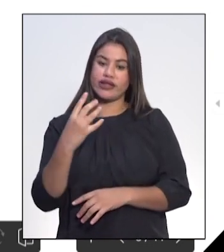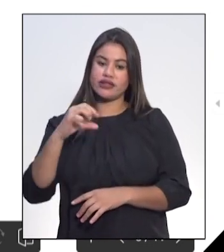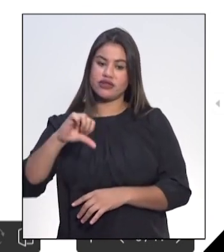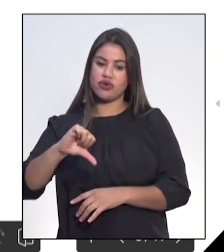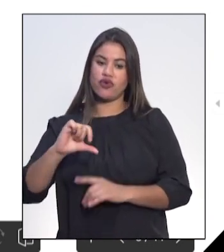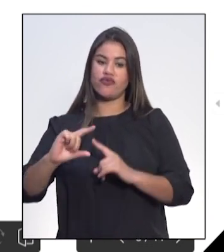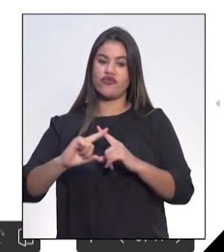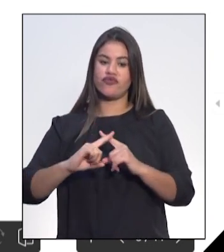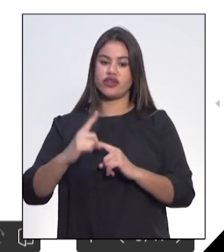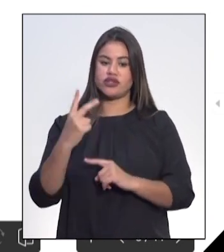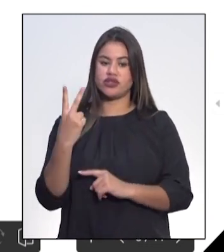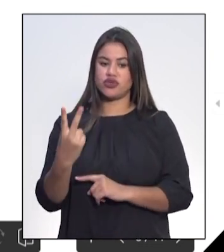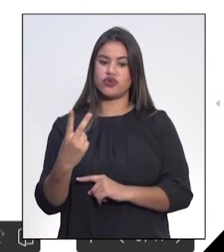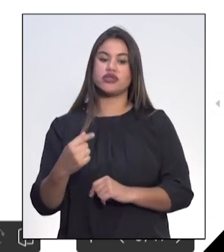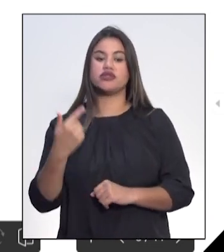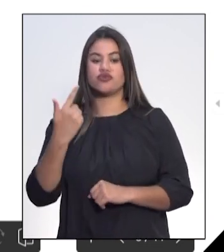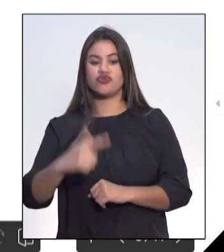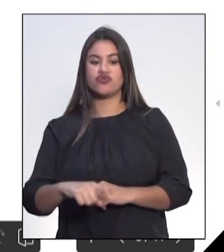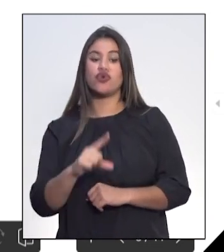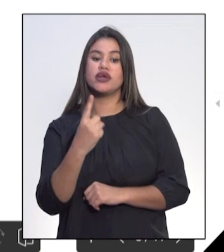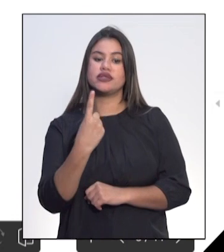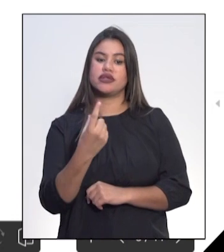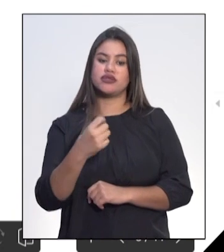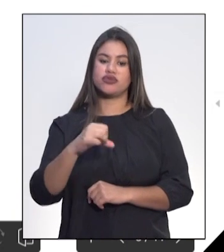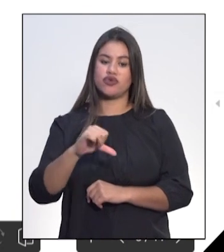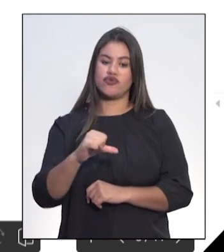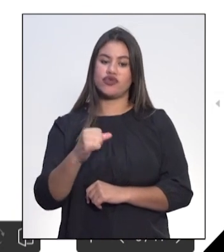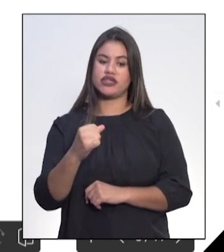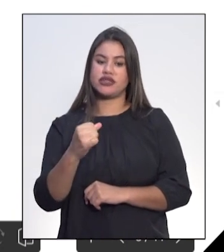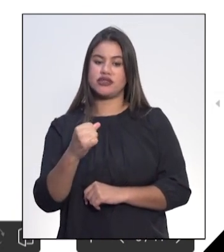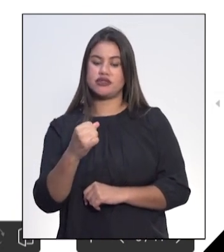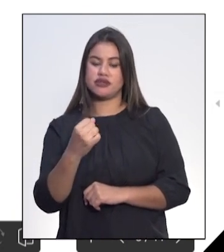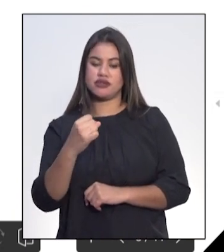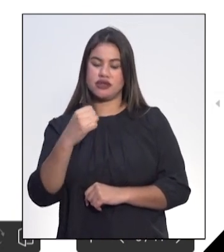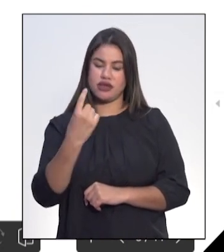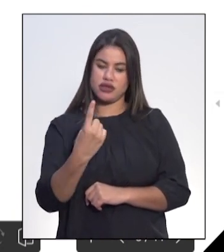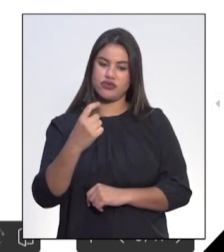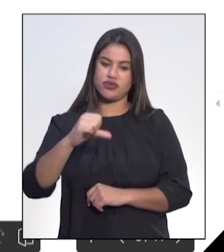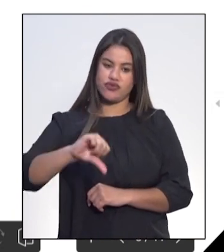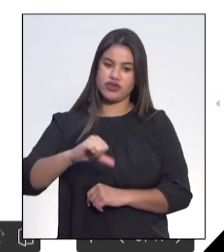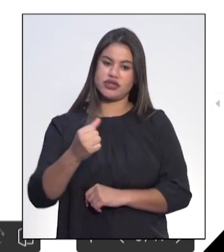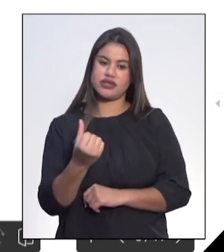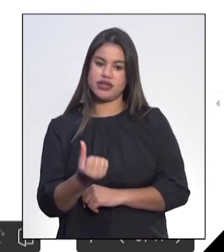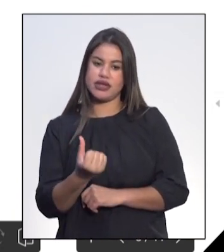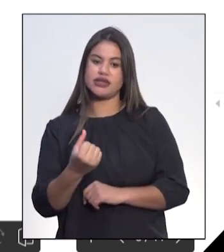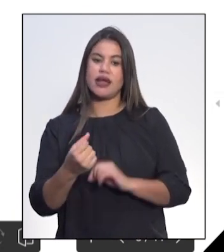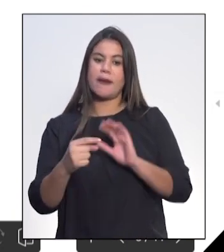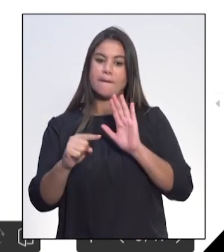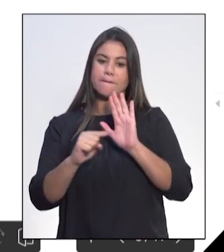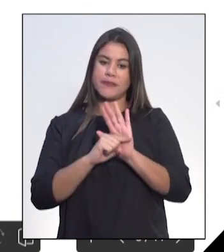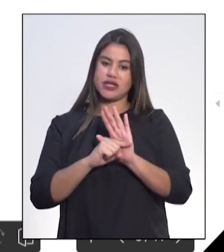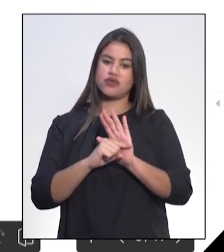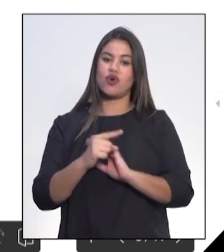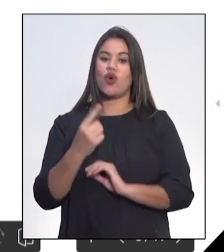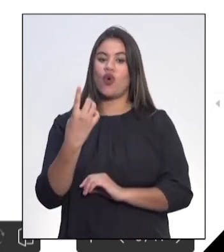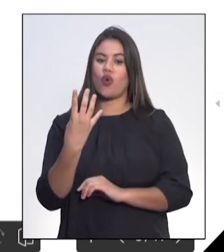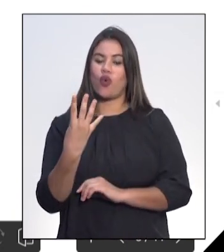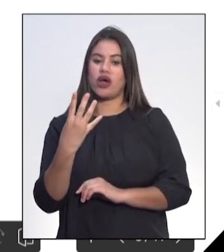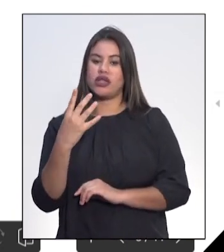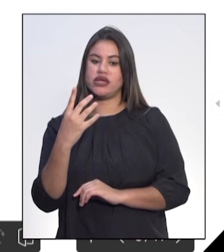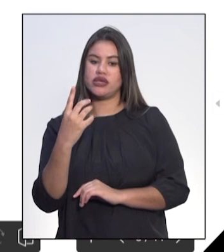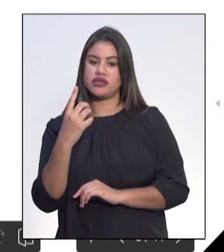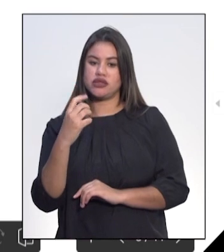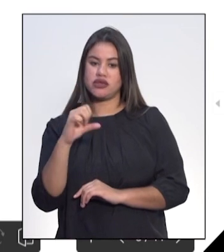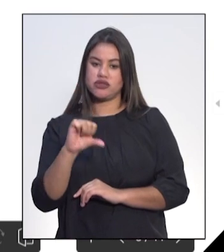Então, 196 menos 49 vezes 2, 2 vezes 9,